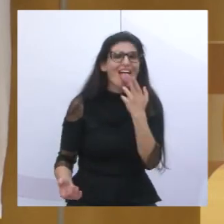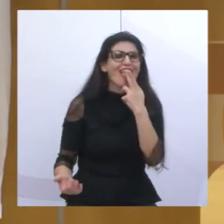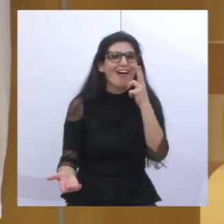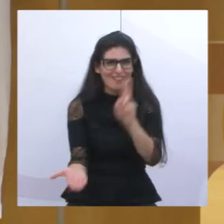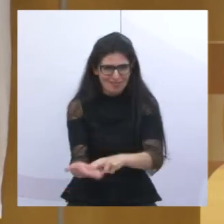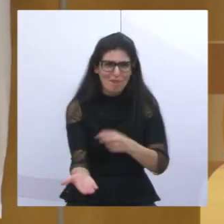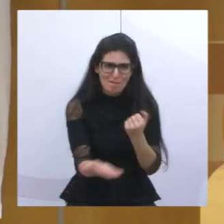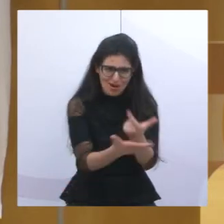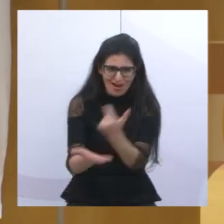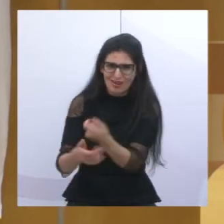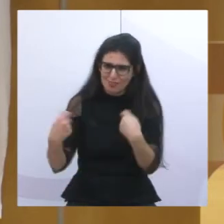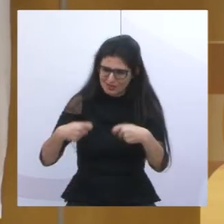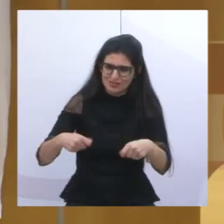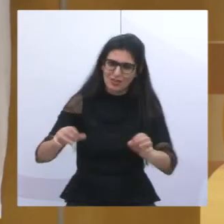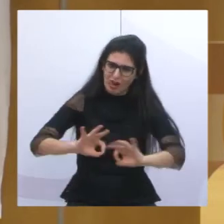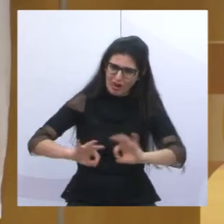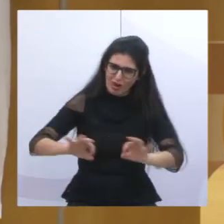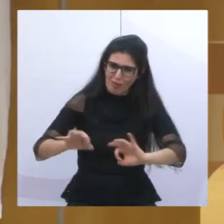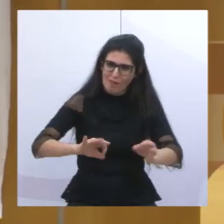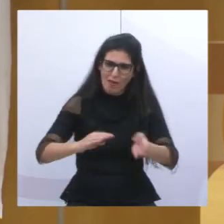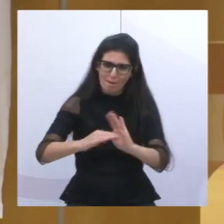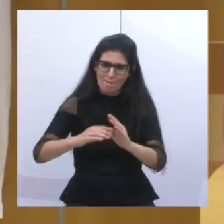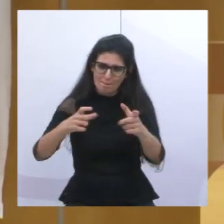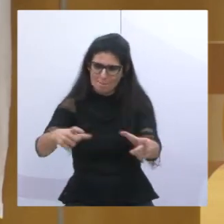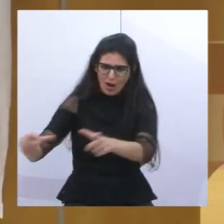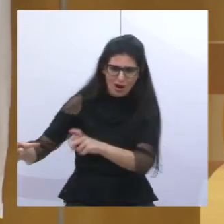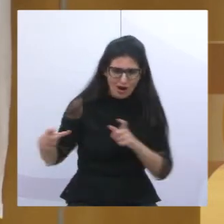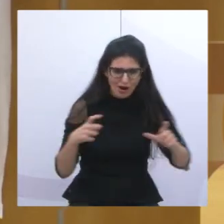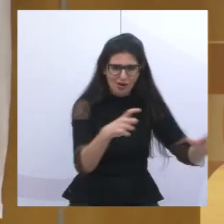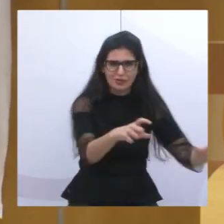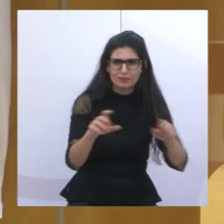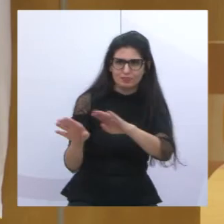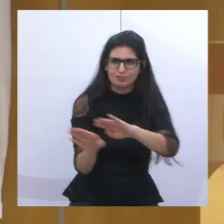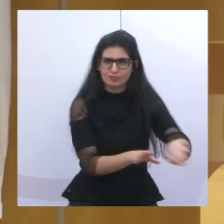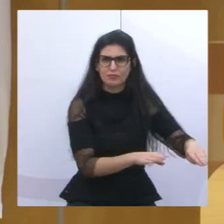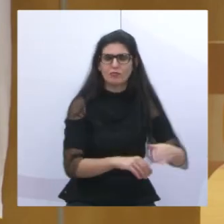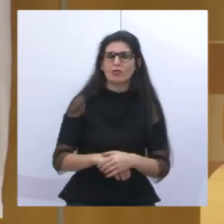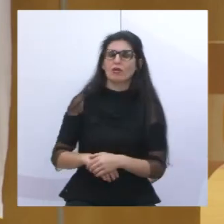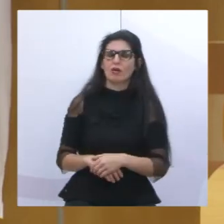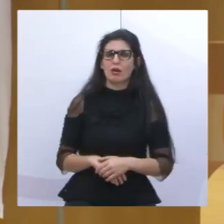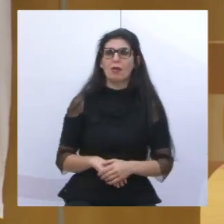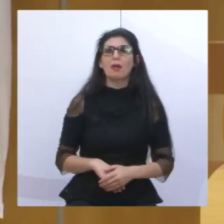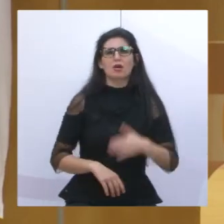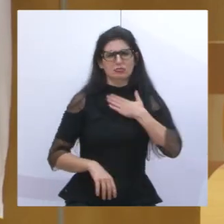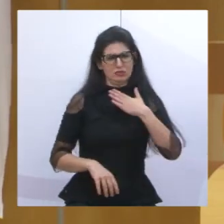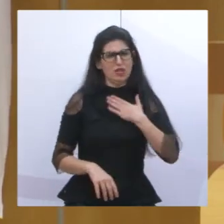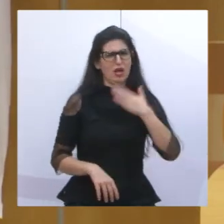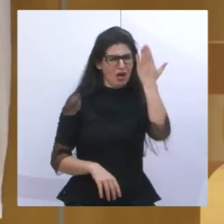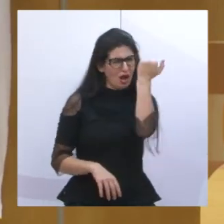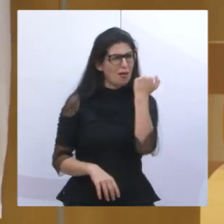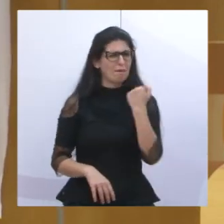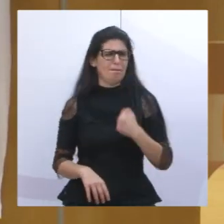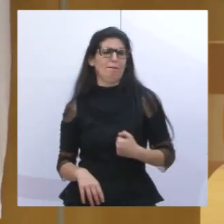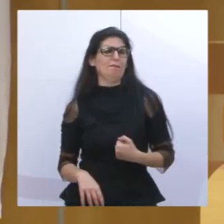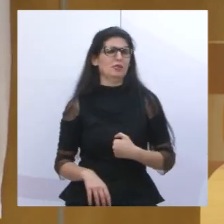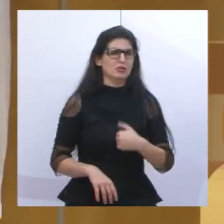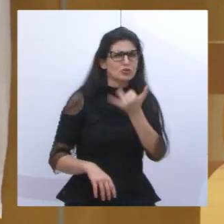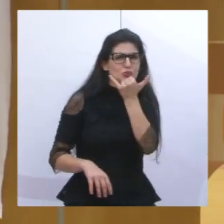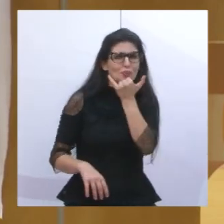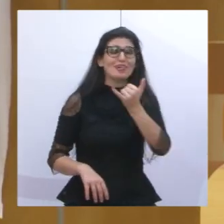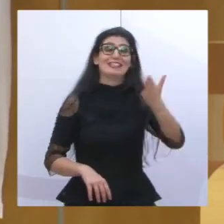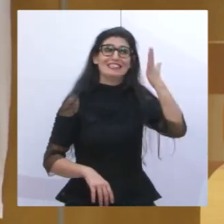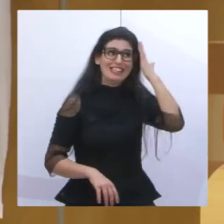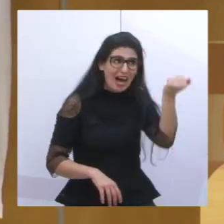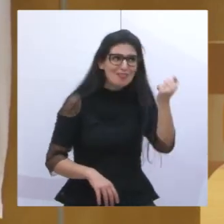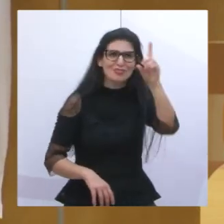naquele que tem o convênio, naquele que tem condições de estar comprando. Eu sei que o direito é de todos,